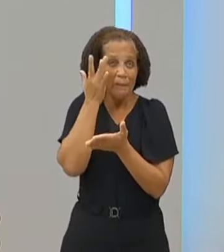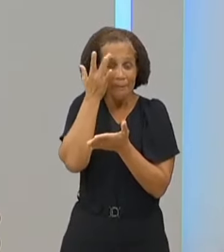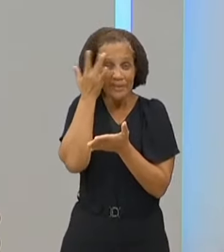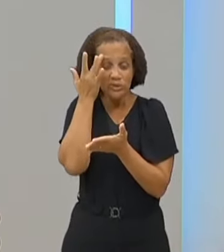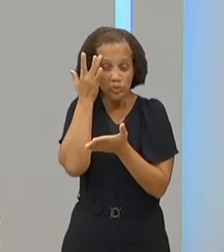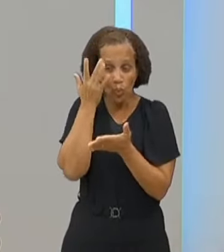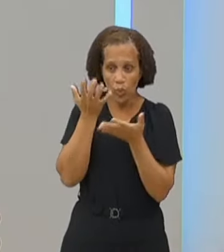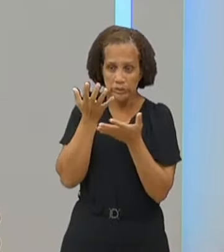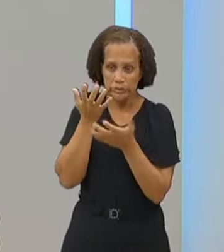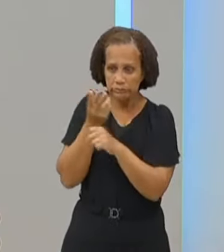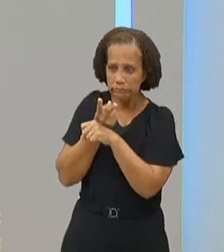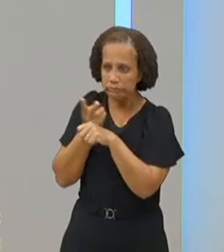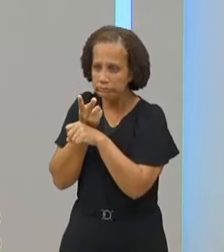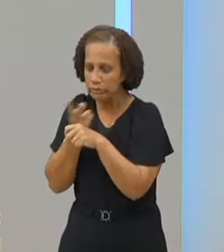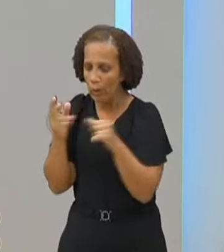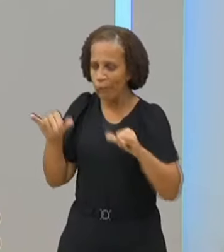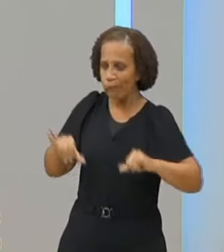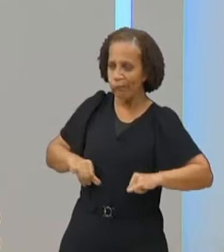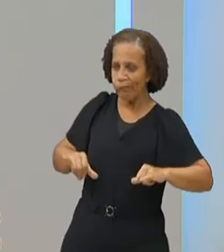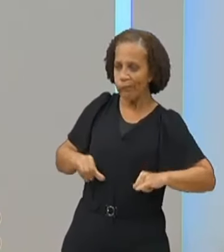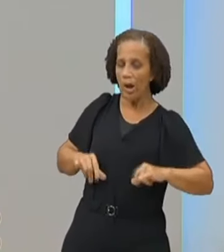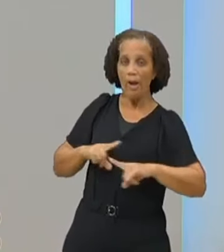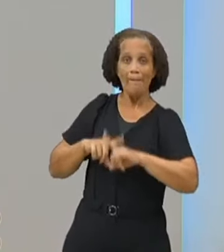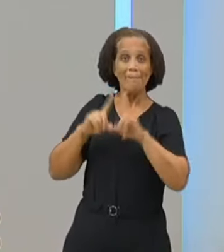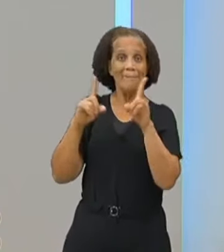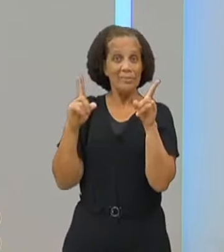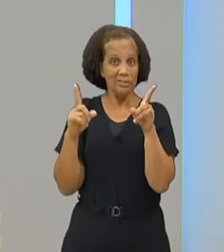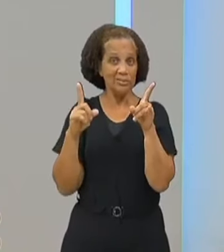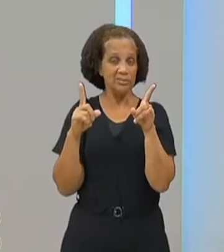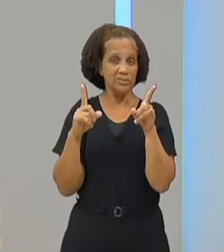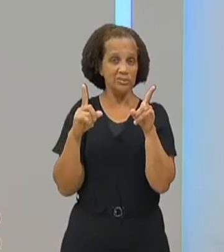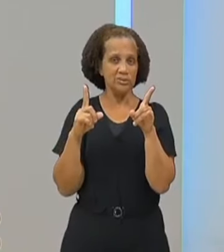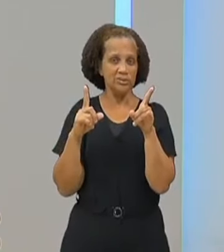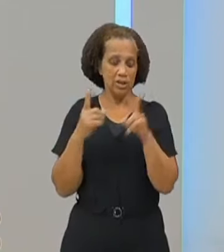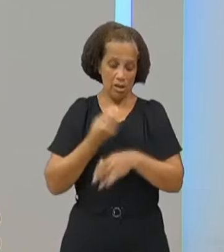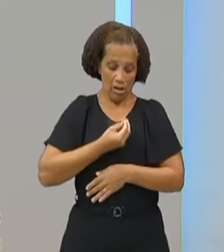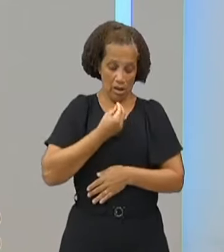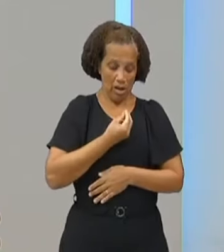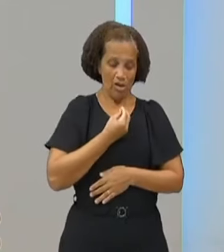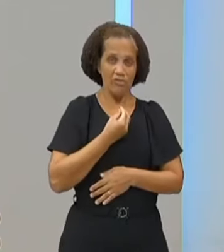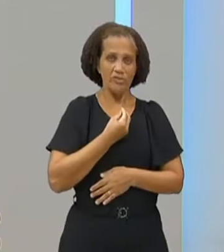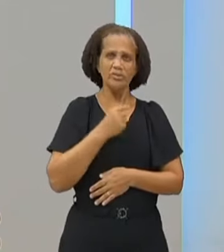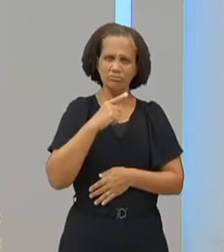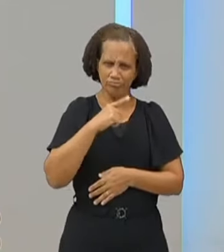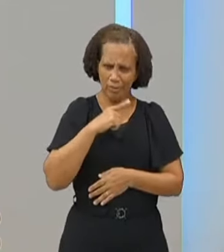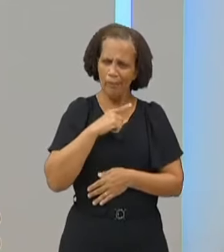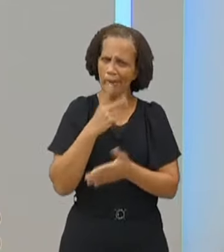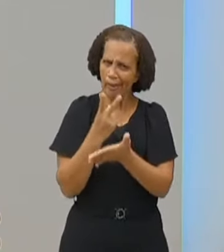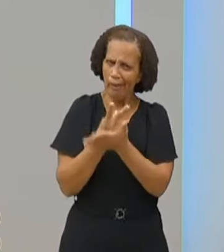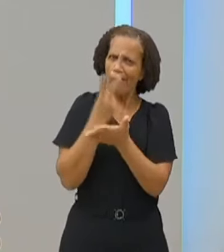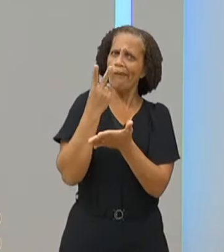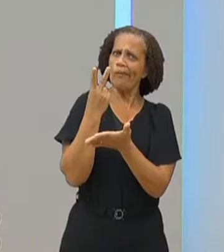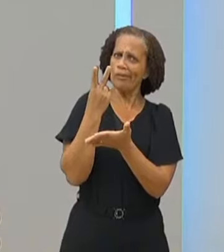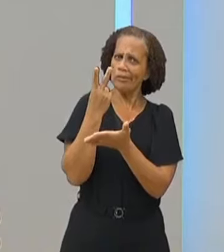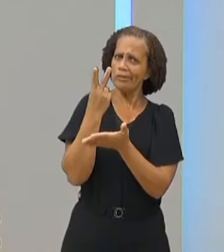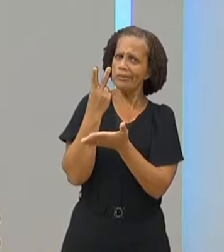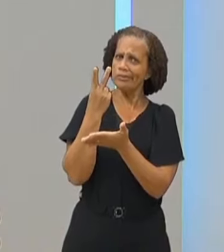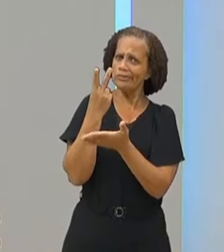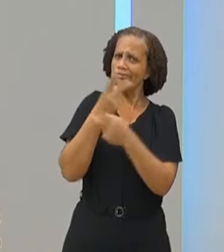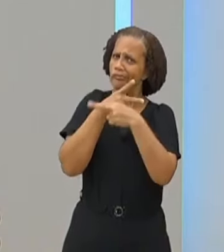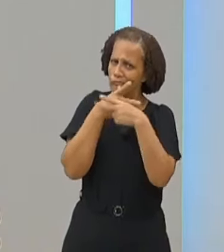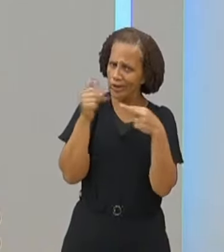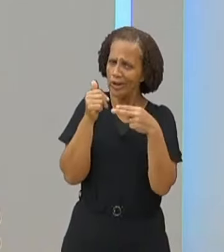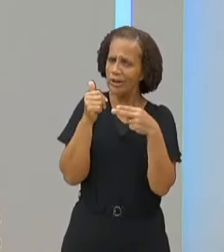procura para si sofrimento, mas a vida também traz os seus, que